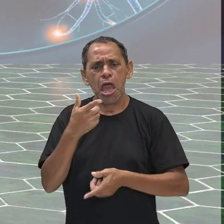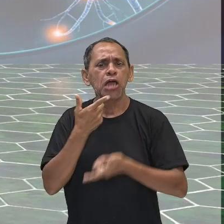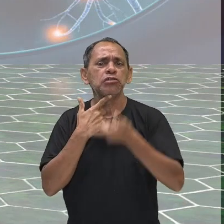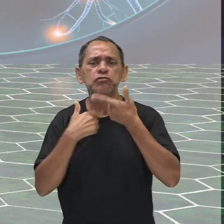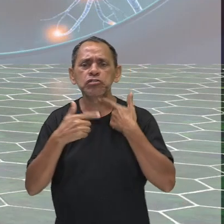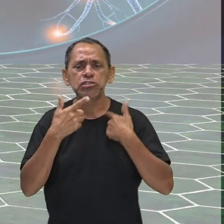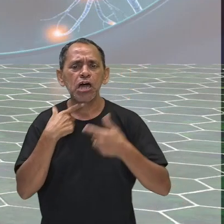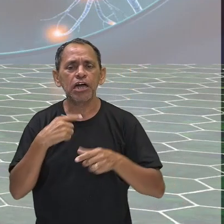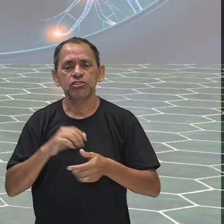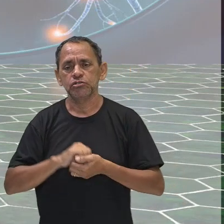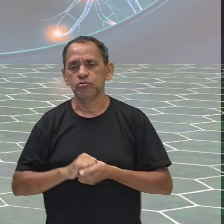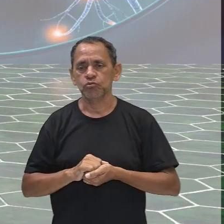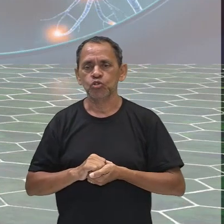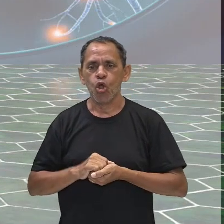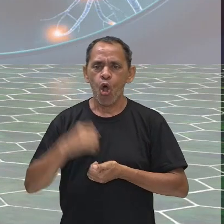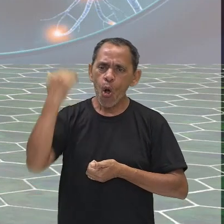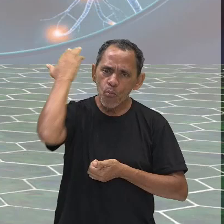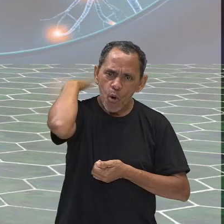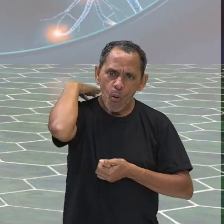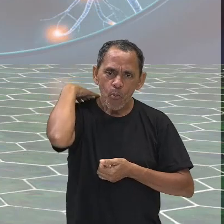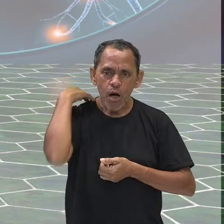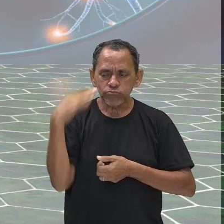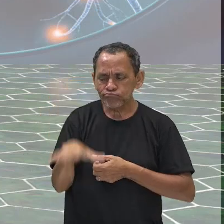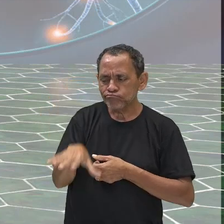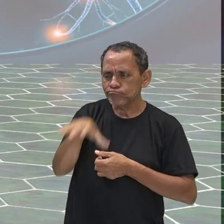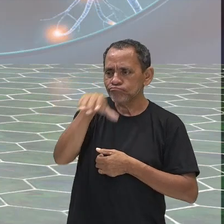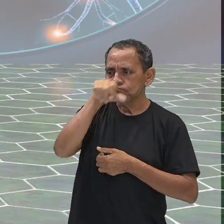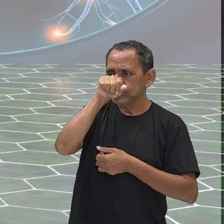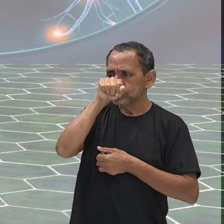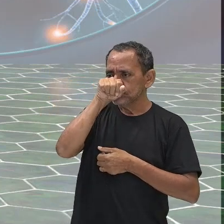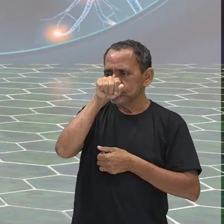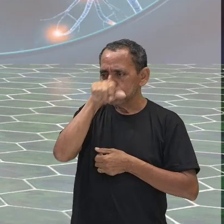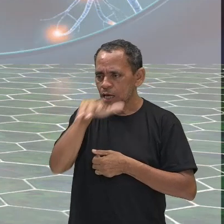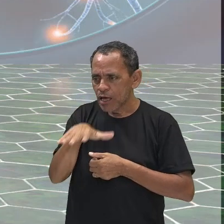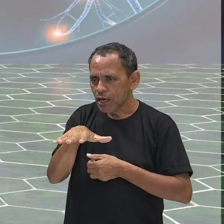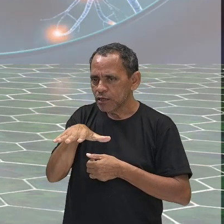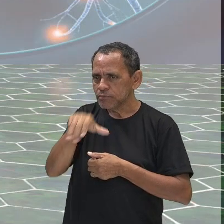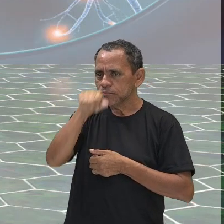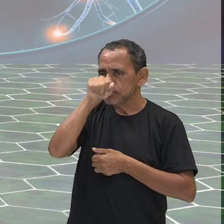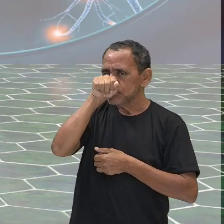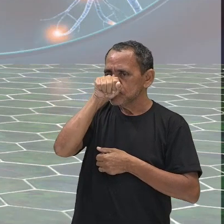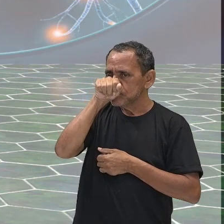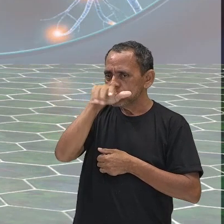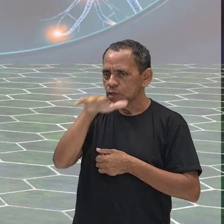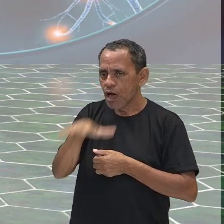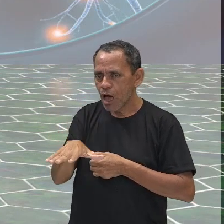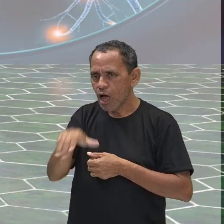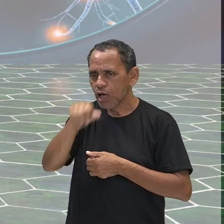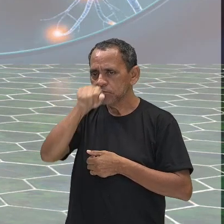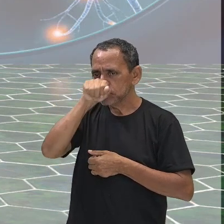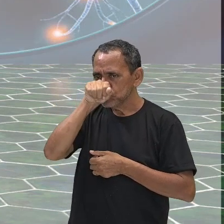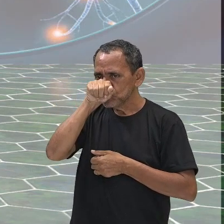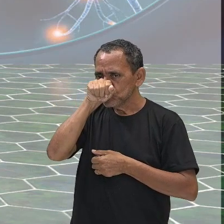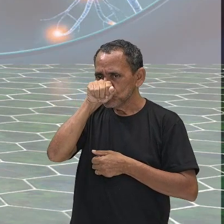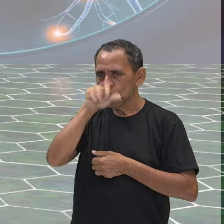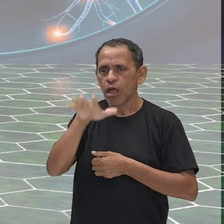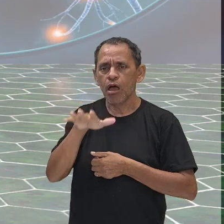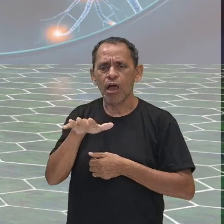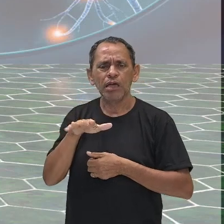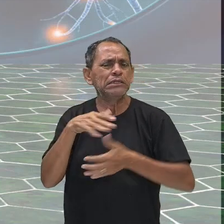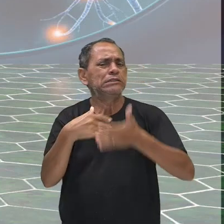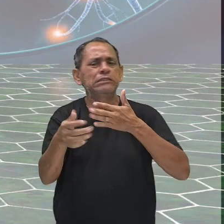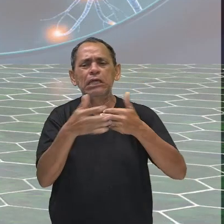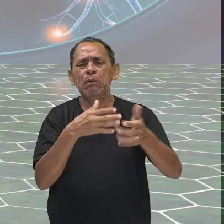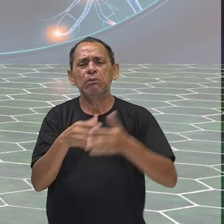estar respirando, vai encher com a inspiração e esvaziar com a expiração, independente da